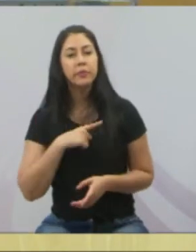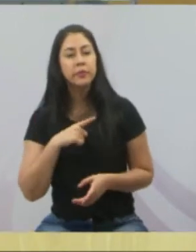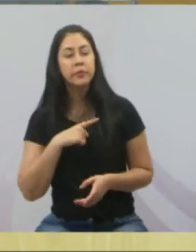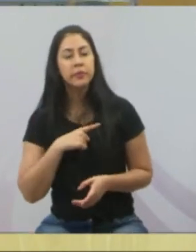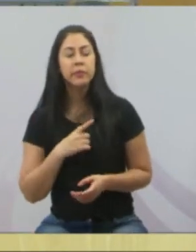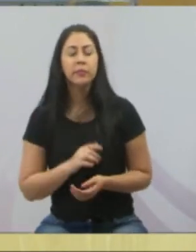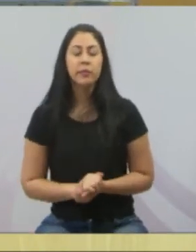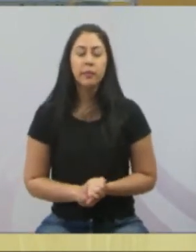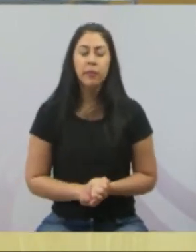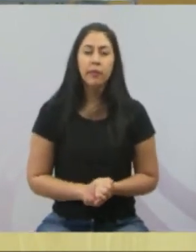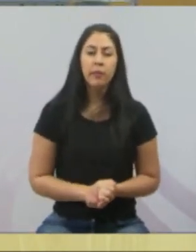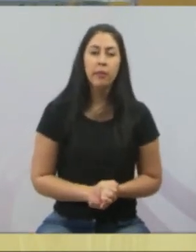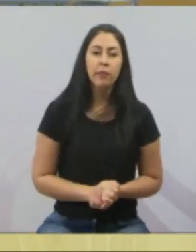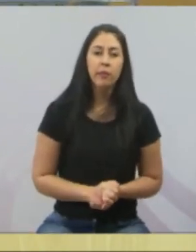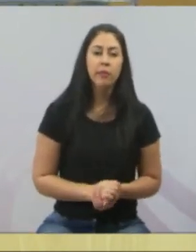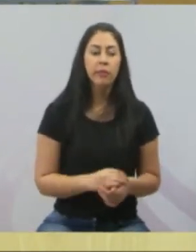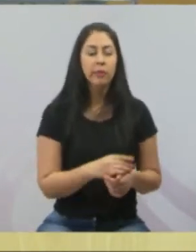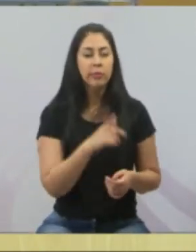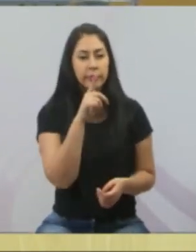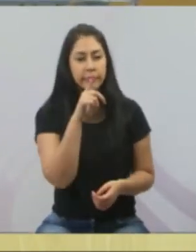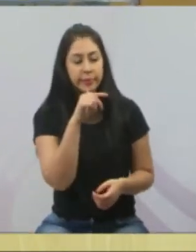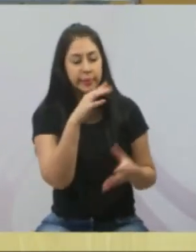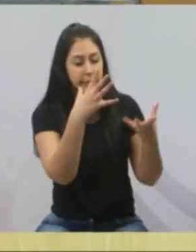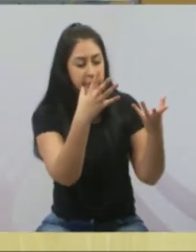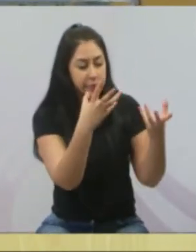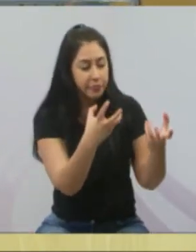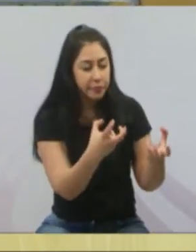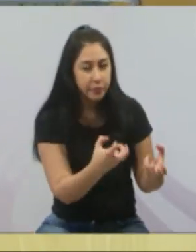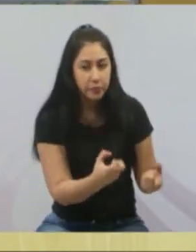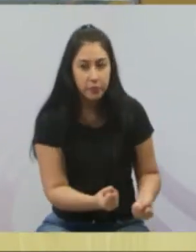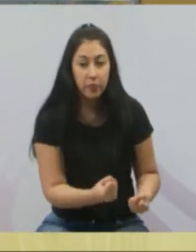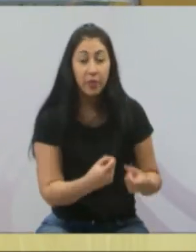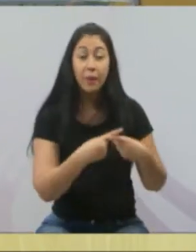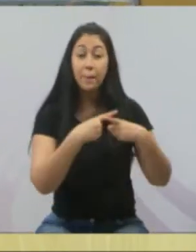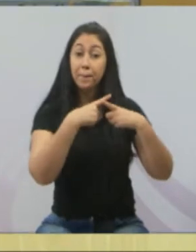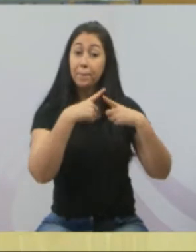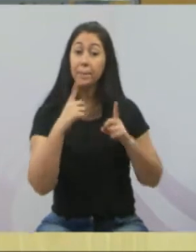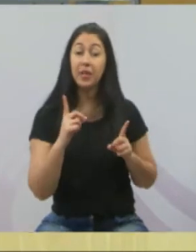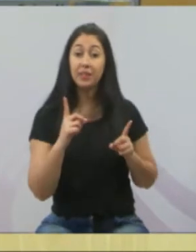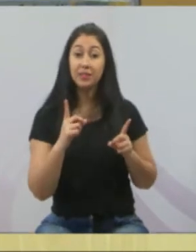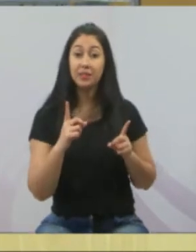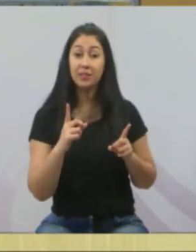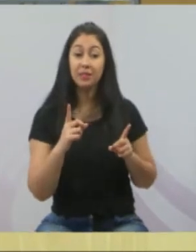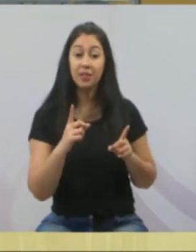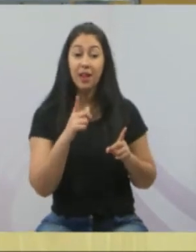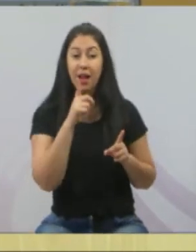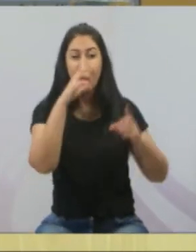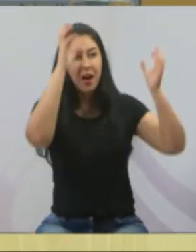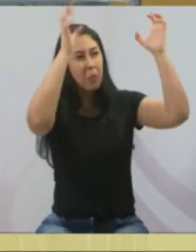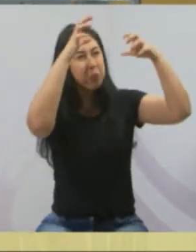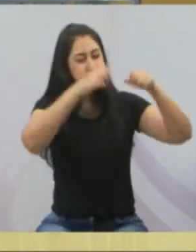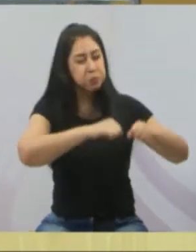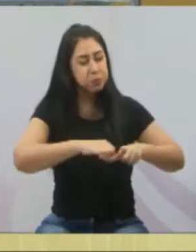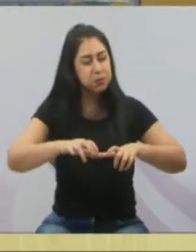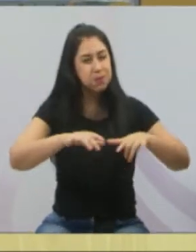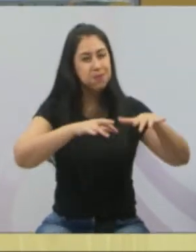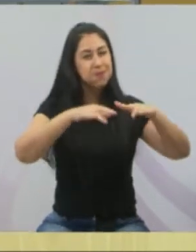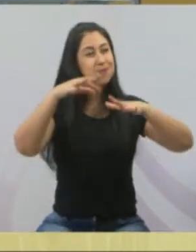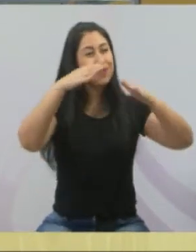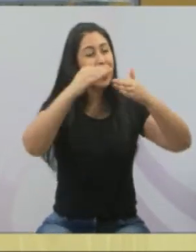cidade. Portanto, certos do entendimento e de que todos amamos a cidade de Jacareí, contamos com os prédios da Aviação Jacareí Limitada para